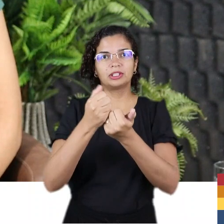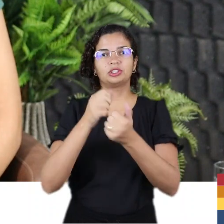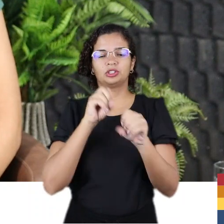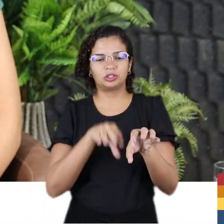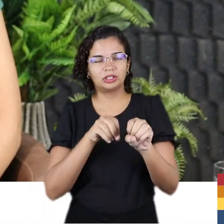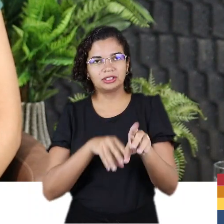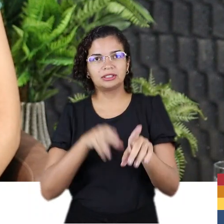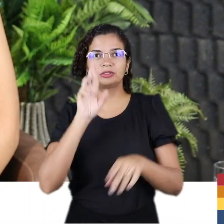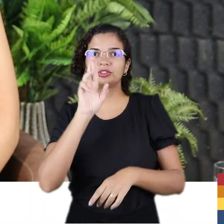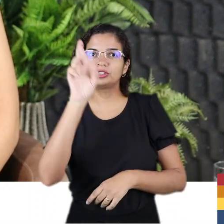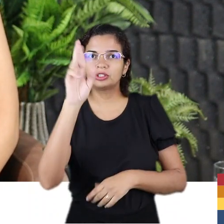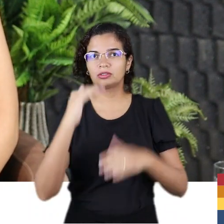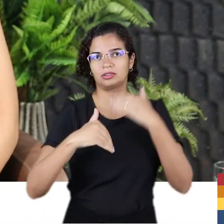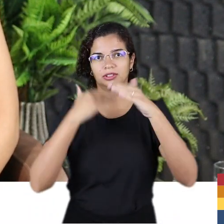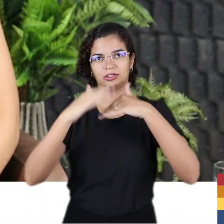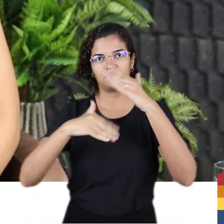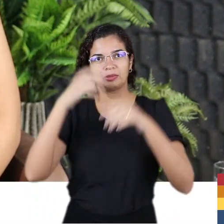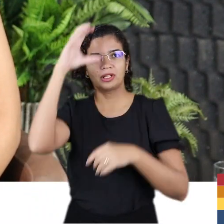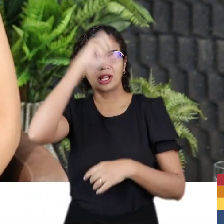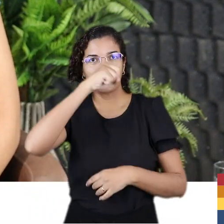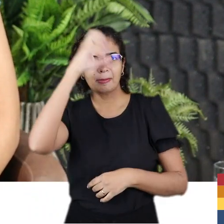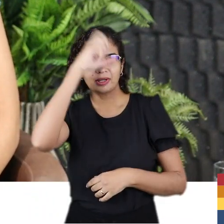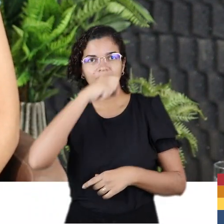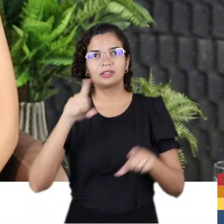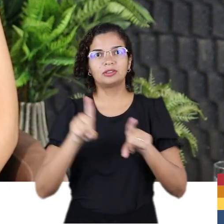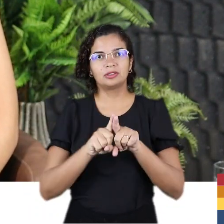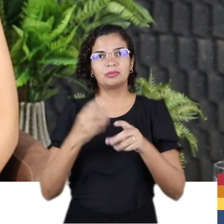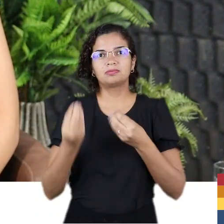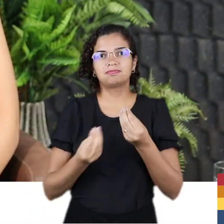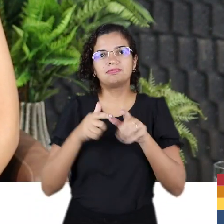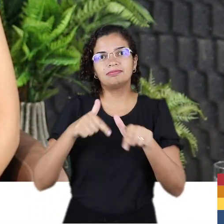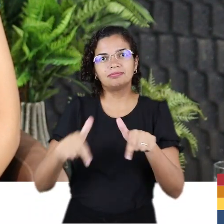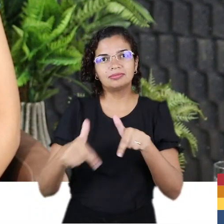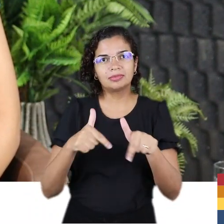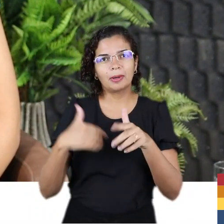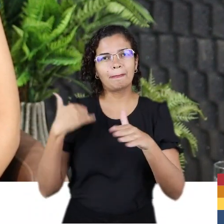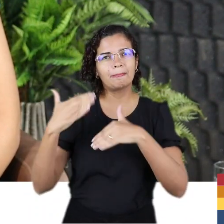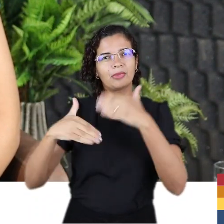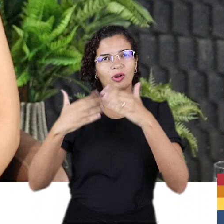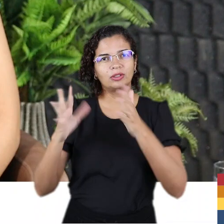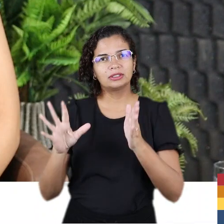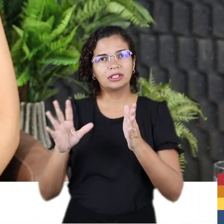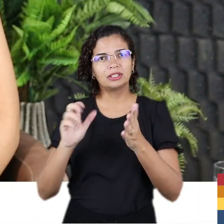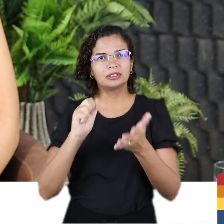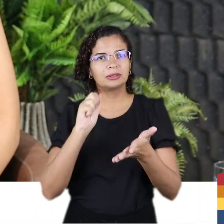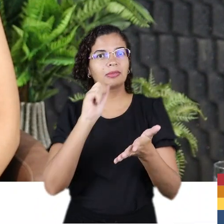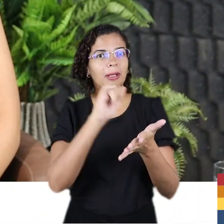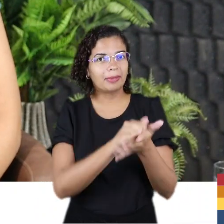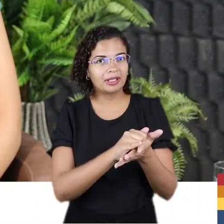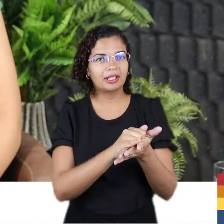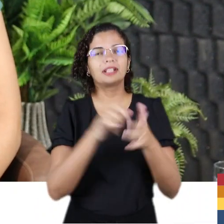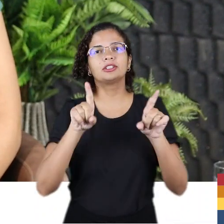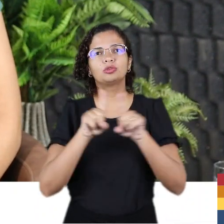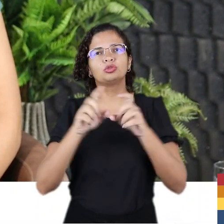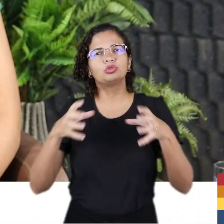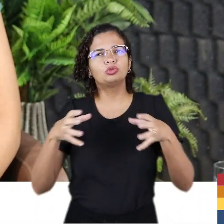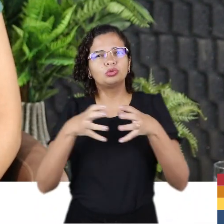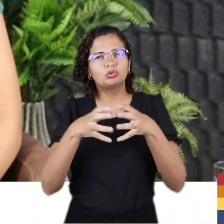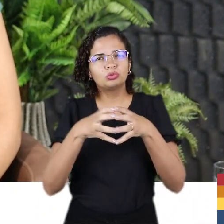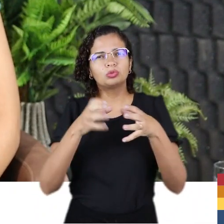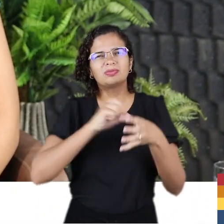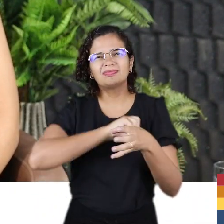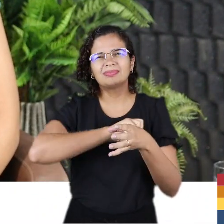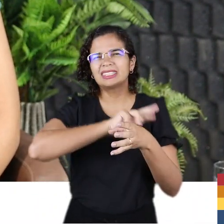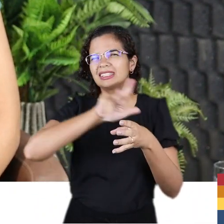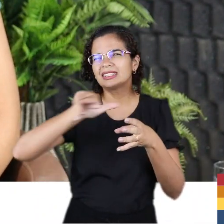desenvolvimento da aprendizagem e também trabalhando aí nesse processo de implementação junto com uma equipe enorme, uma grande